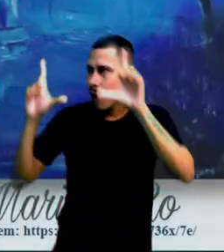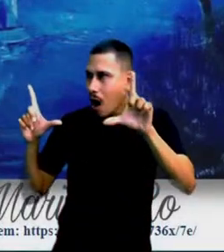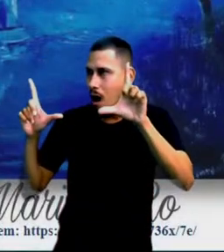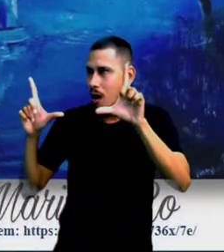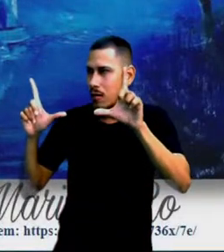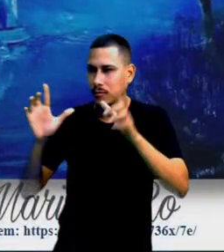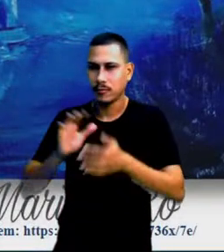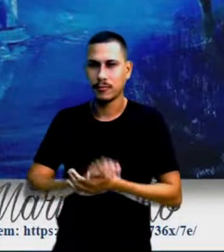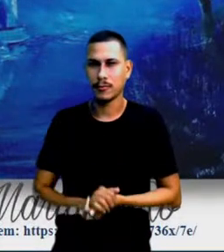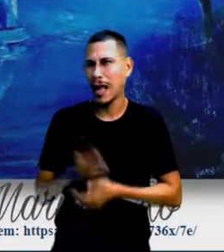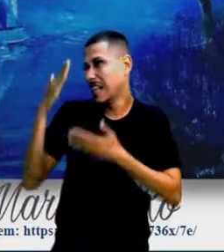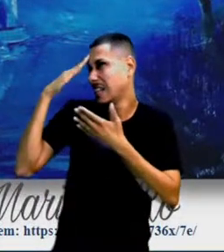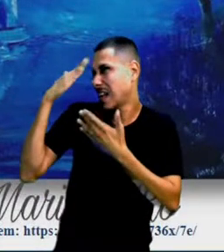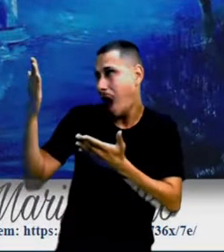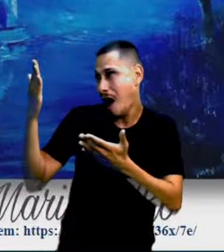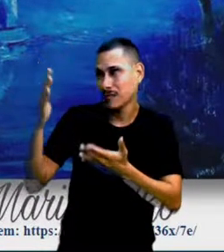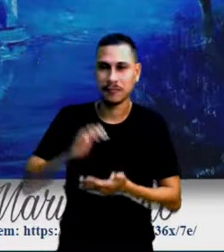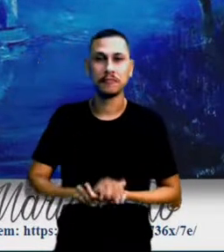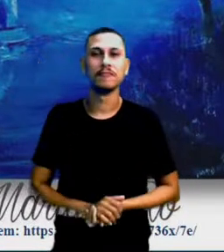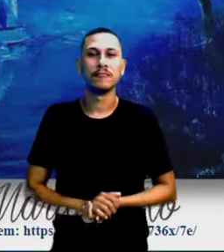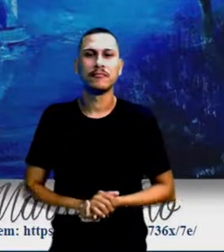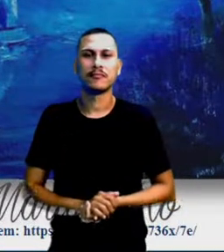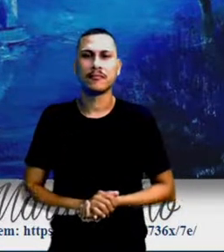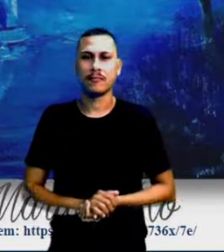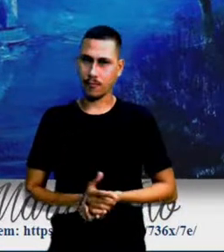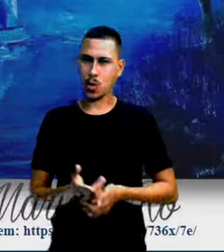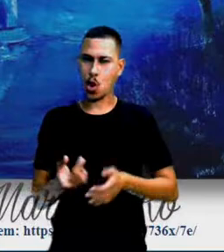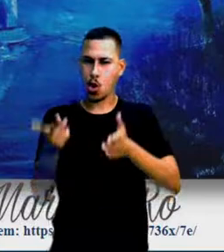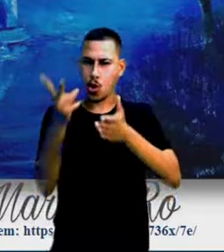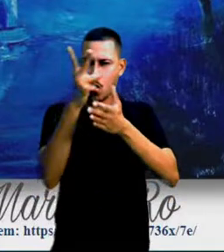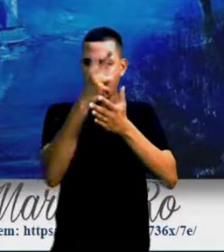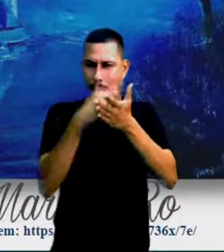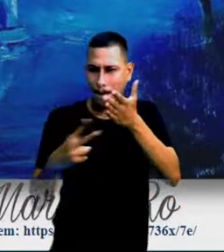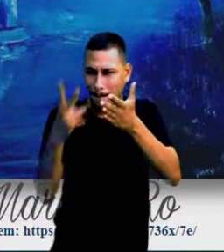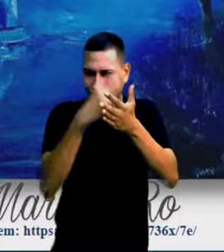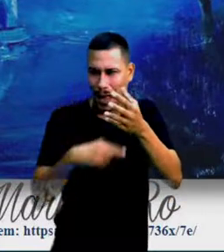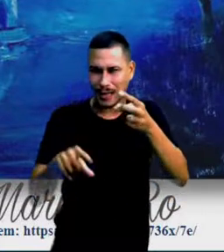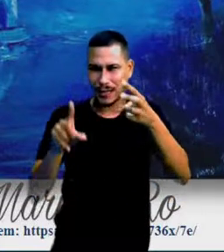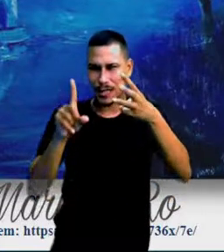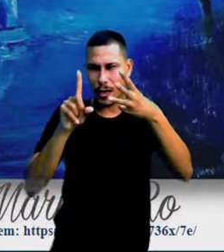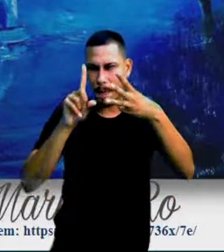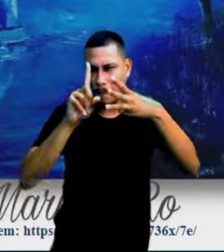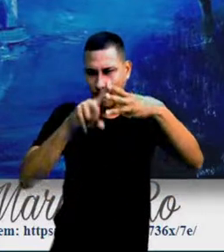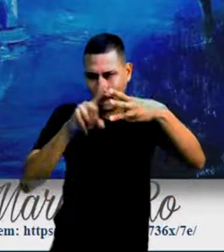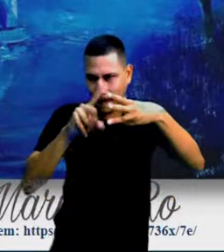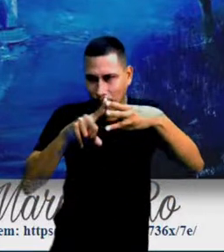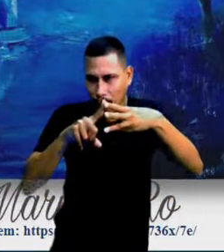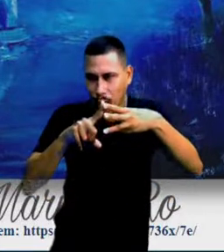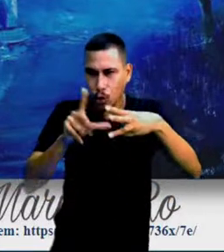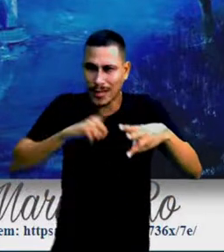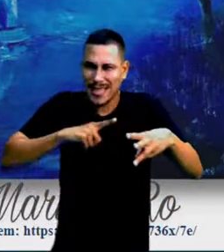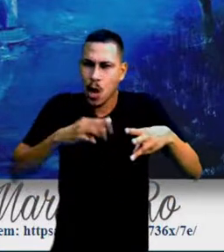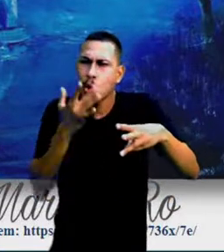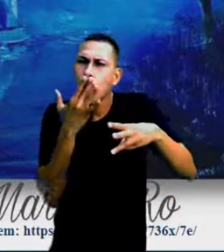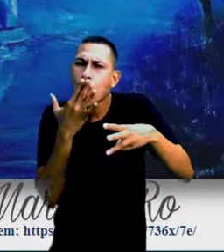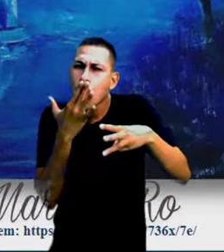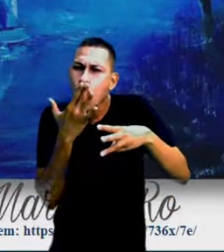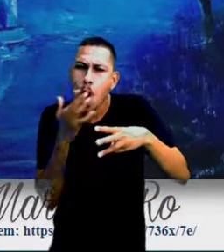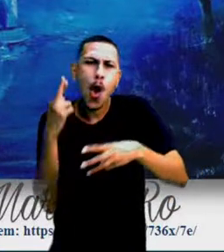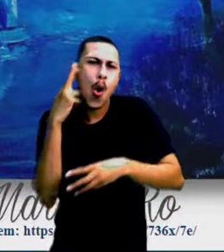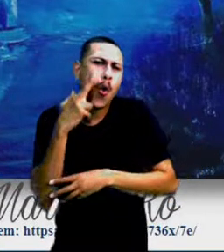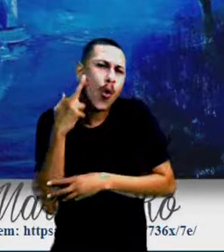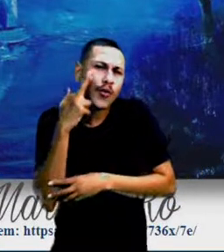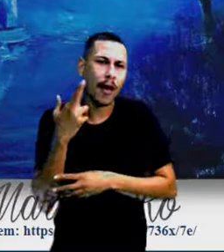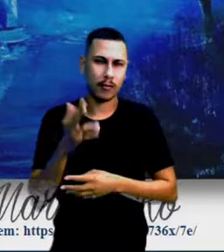Joga na tela. Obrigado. E a imagem do meio, a gente tem a predominância do vermelho, do rosa.